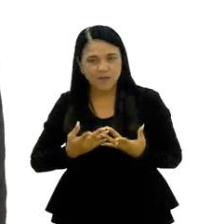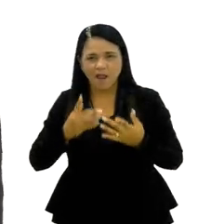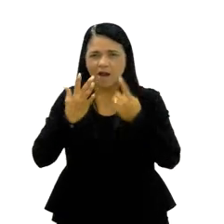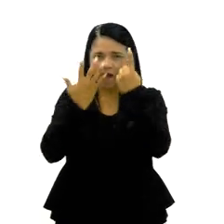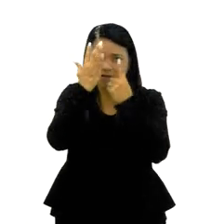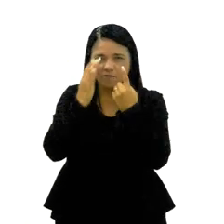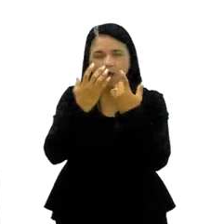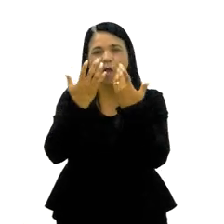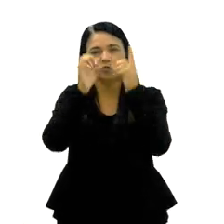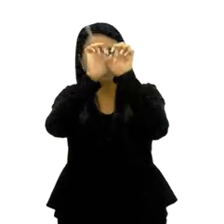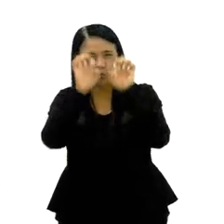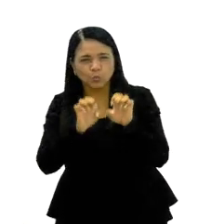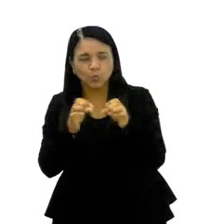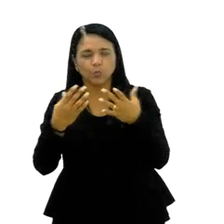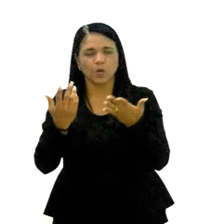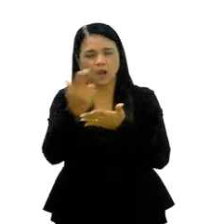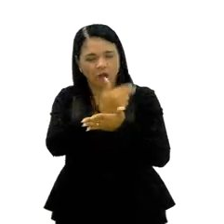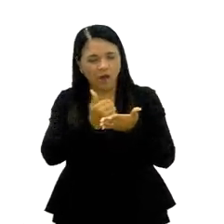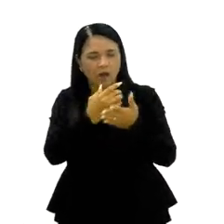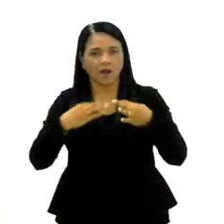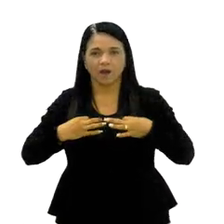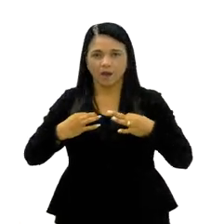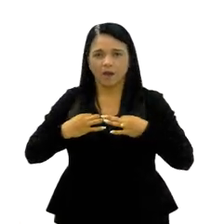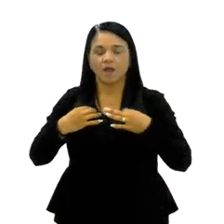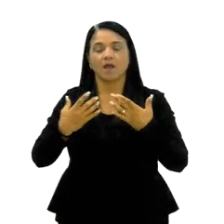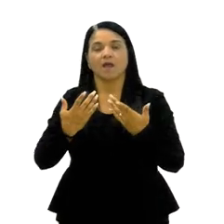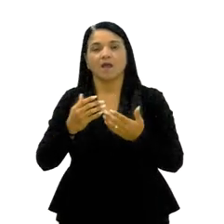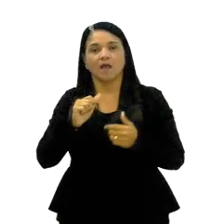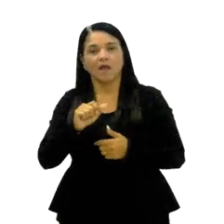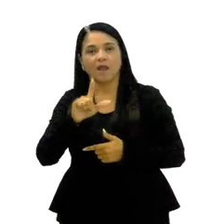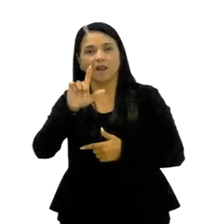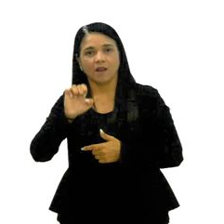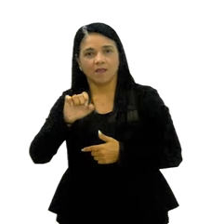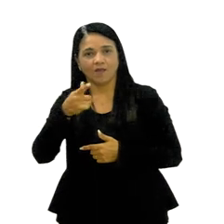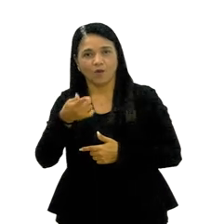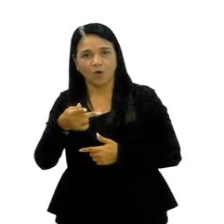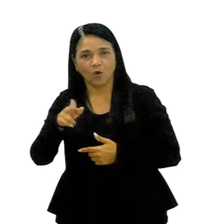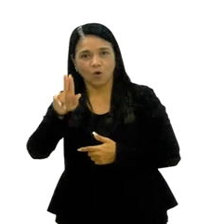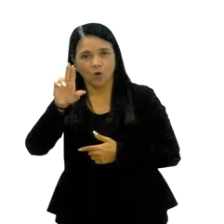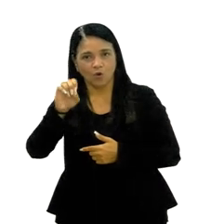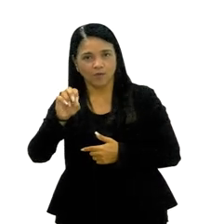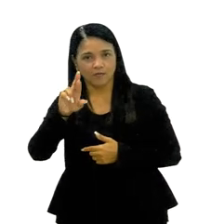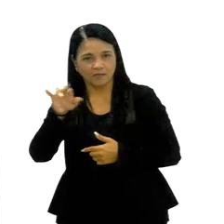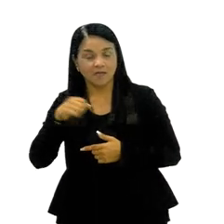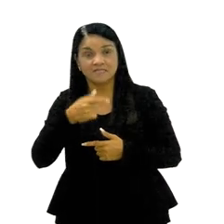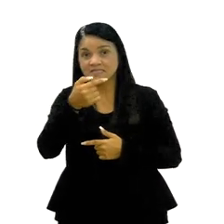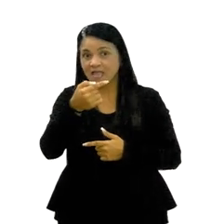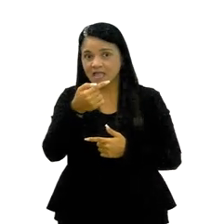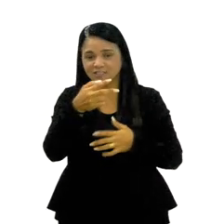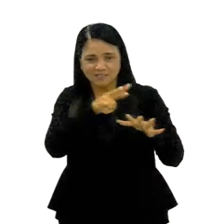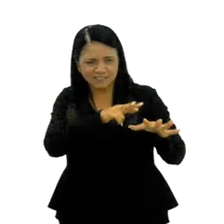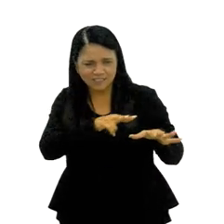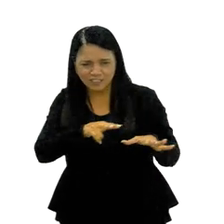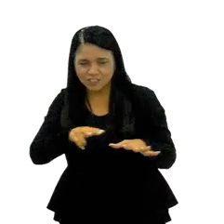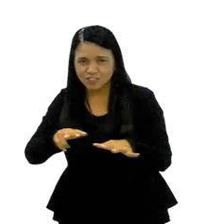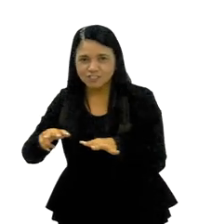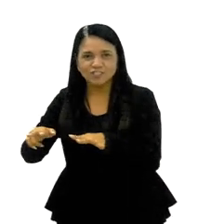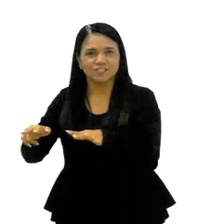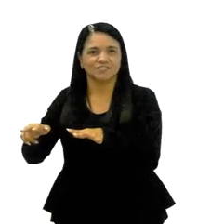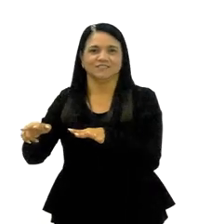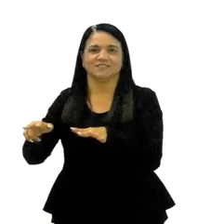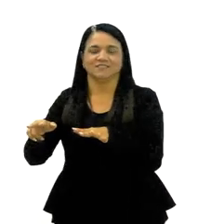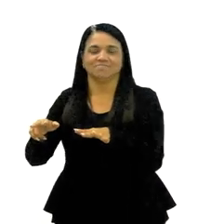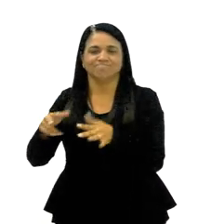geral, construção do carnaval, construção de fantasia, alegoria especificamente. Então foram assim 7 dias incríveis